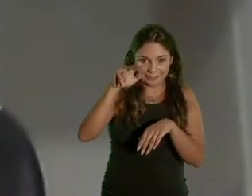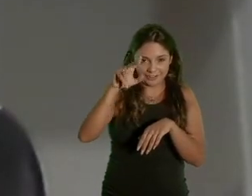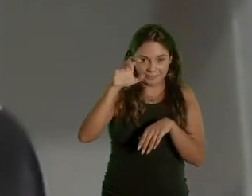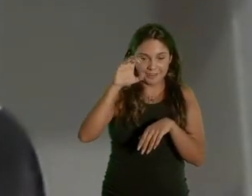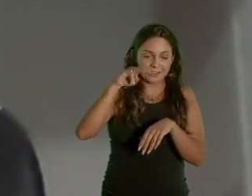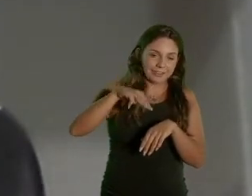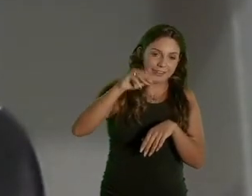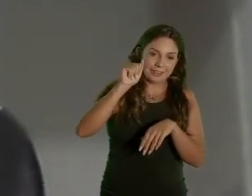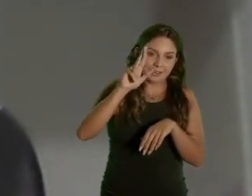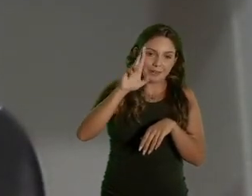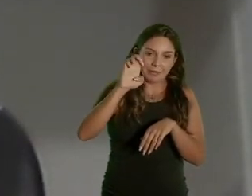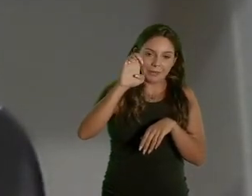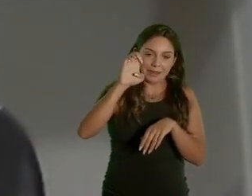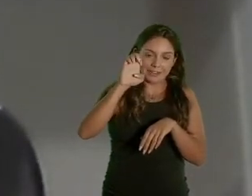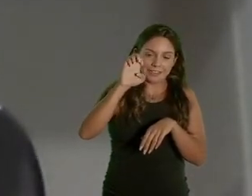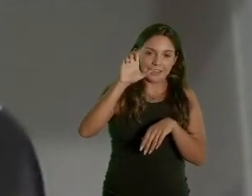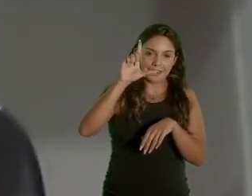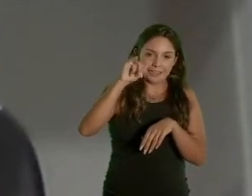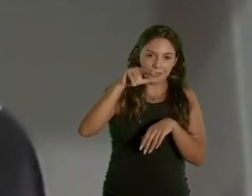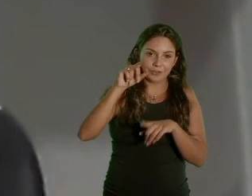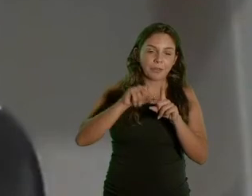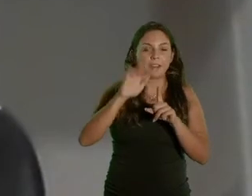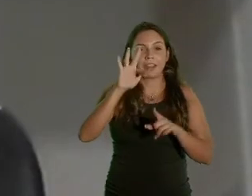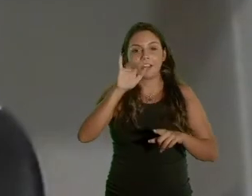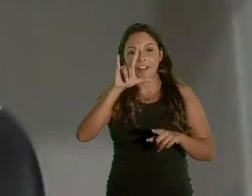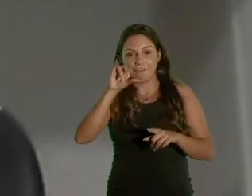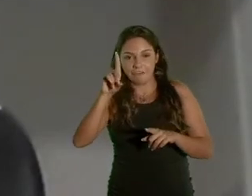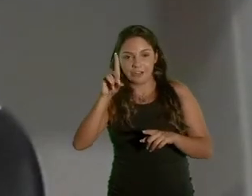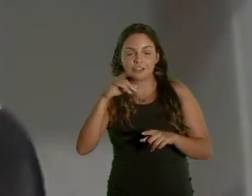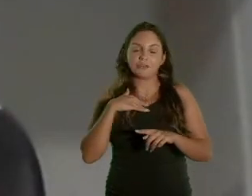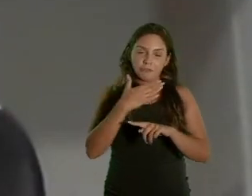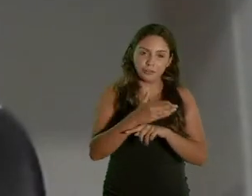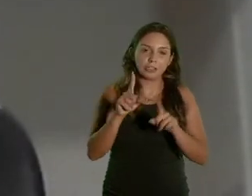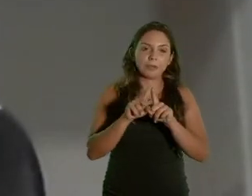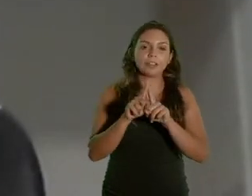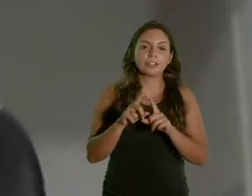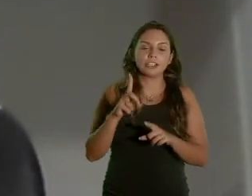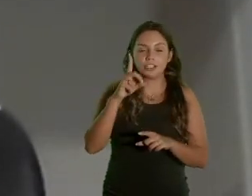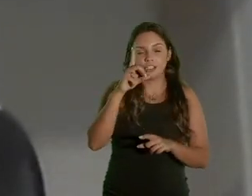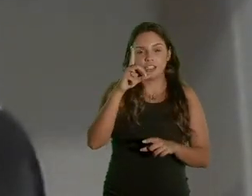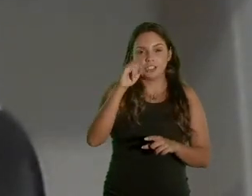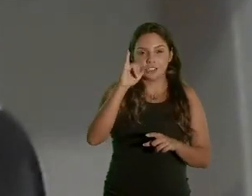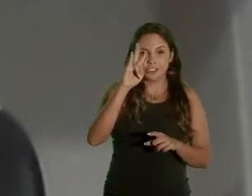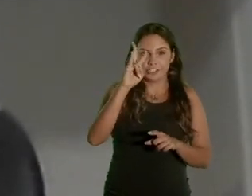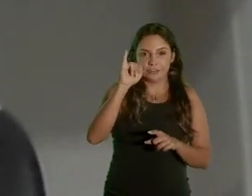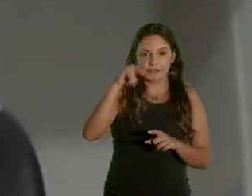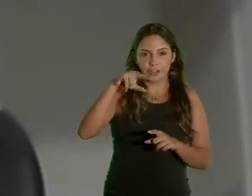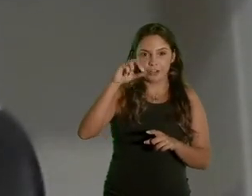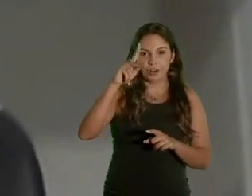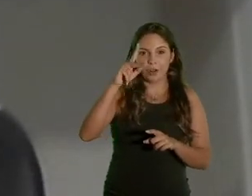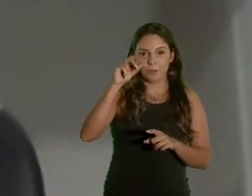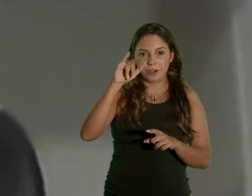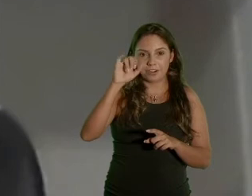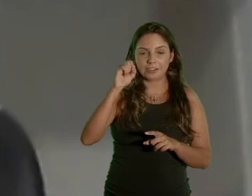autores preferidos, e a participação na FLID, na Festa Literária de Divinópolis, que também foi um